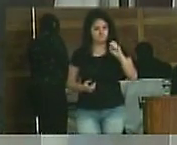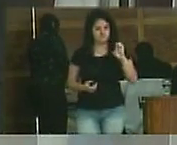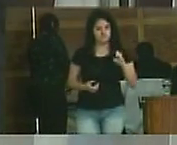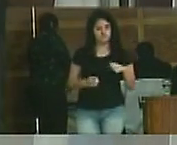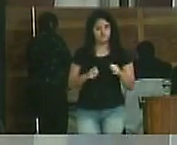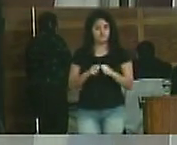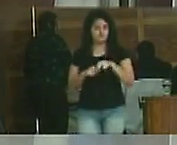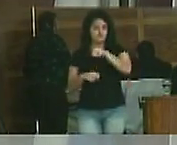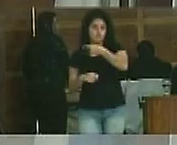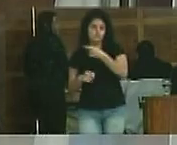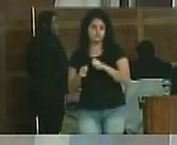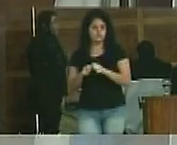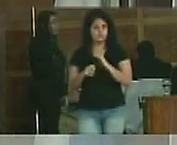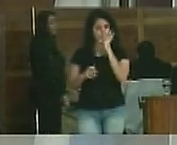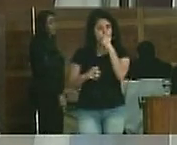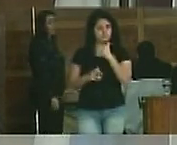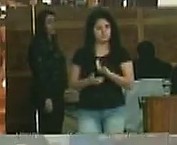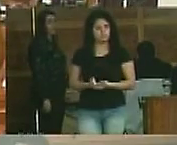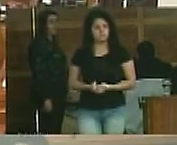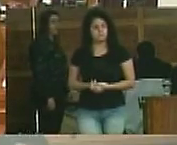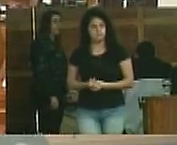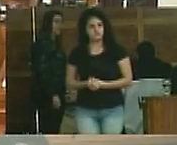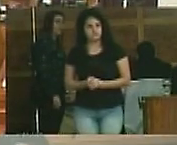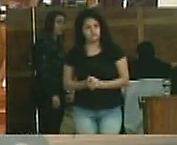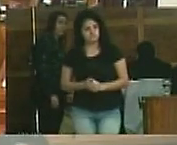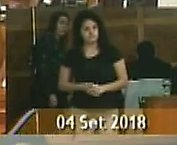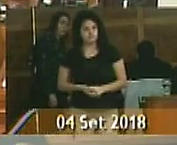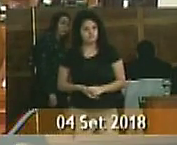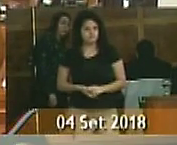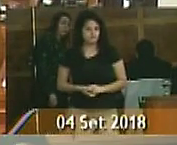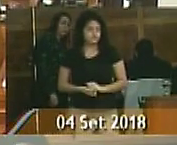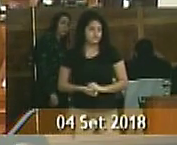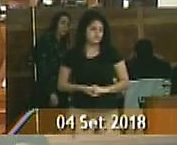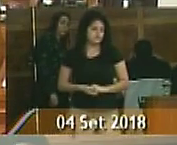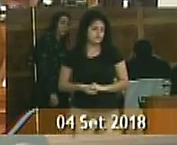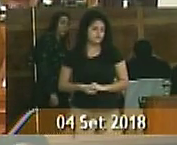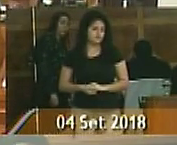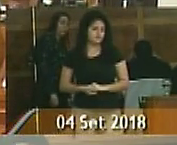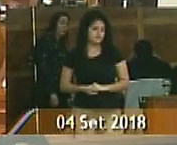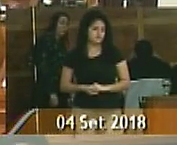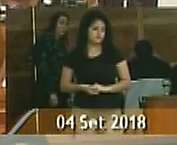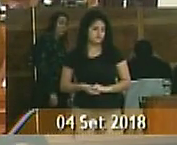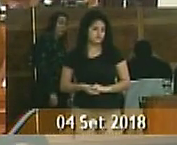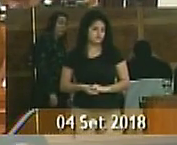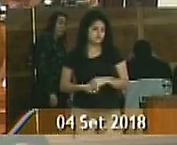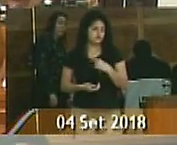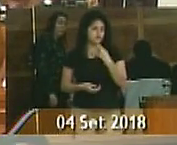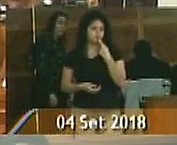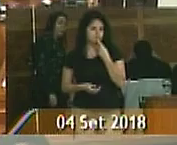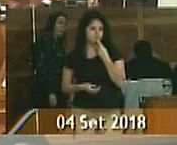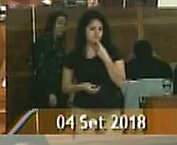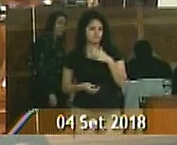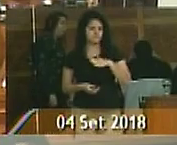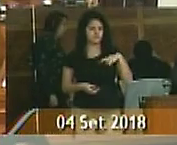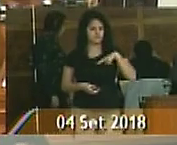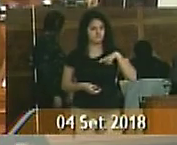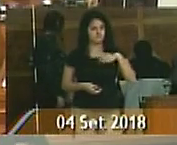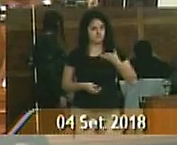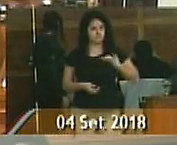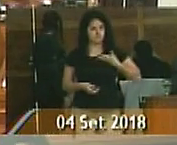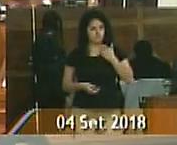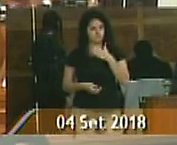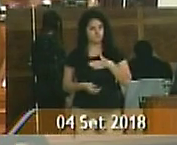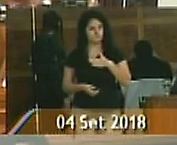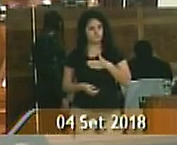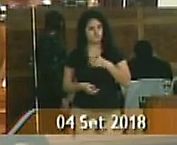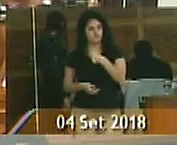mais bonito. Coronel, só fazer um lembrete aqui, hein, coronel? Do jeito que o senhor está falando, tem um amigo meu que